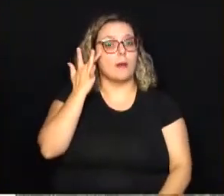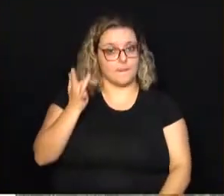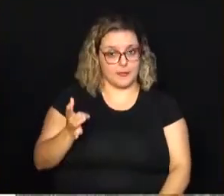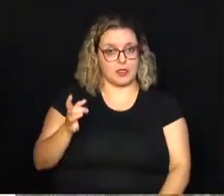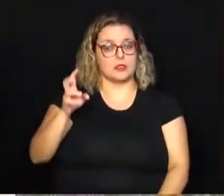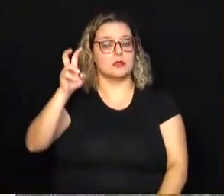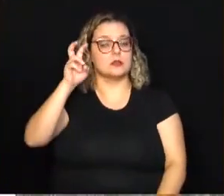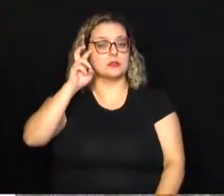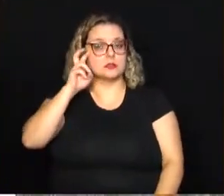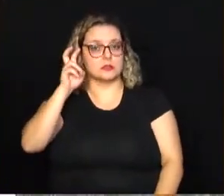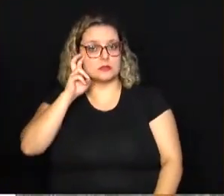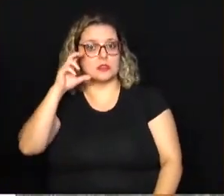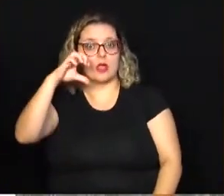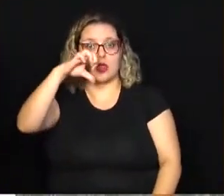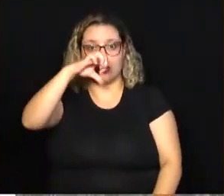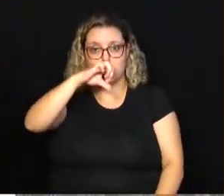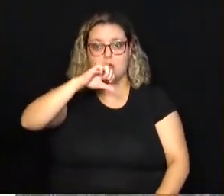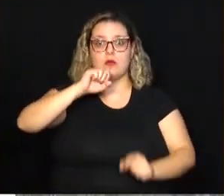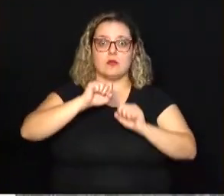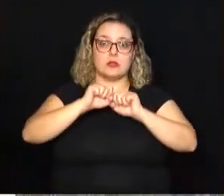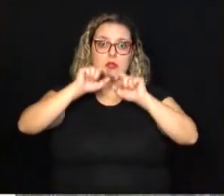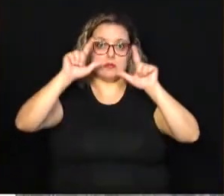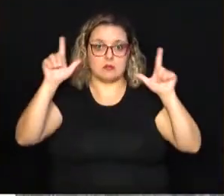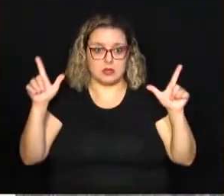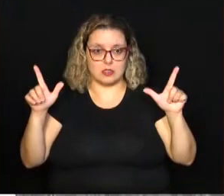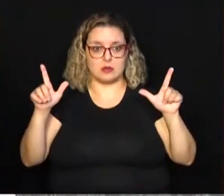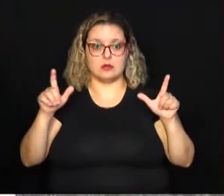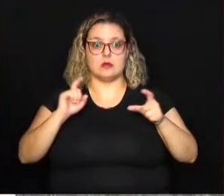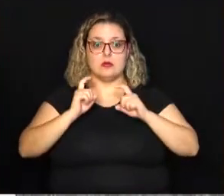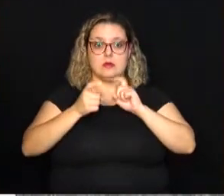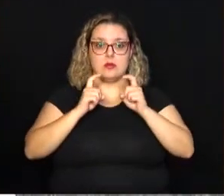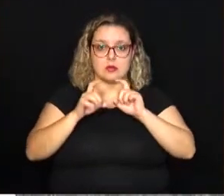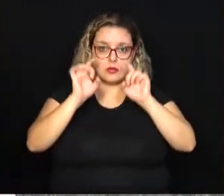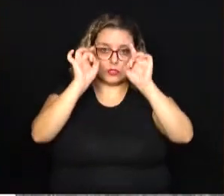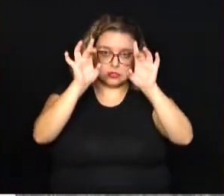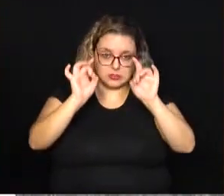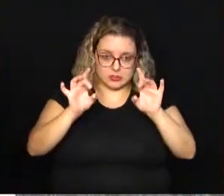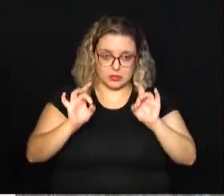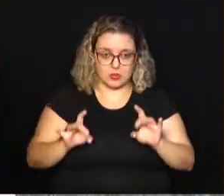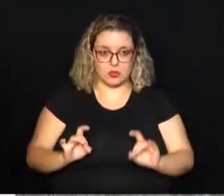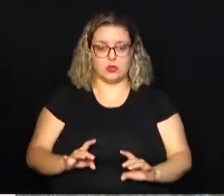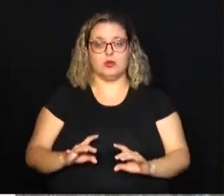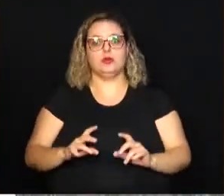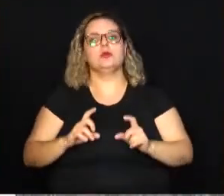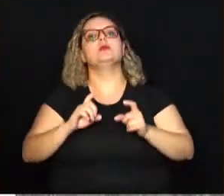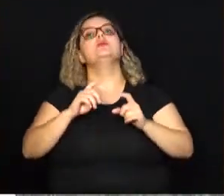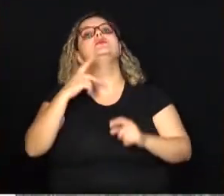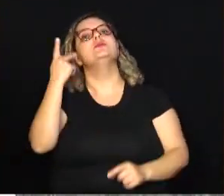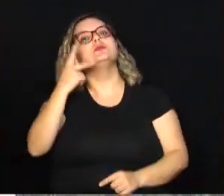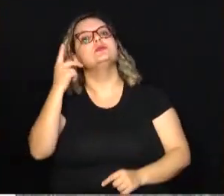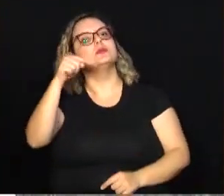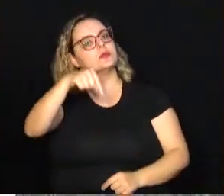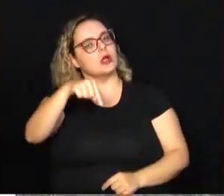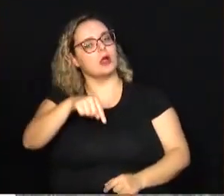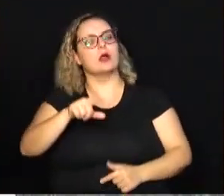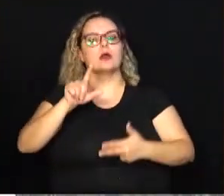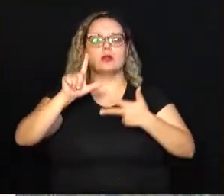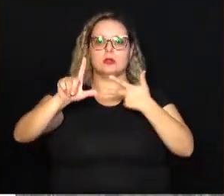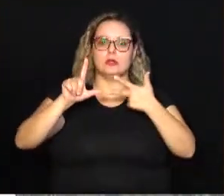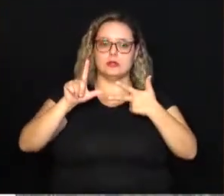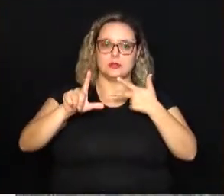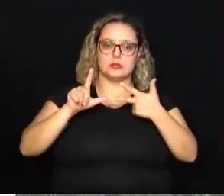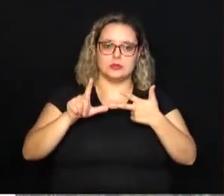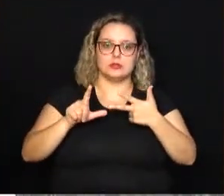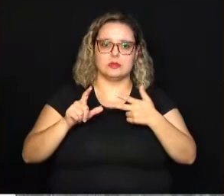quinta-feira, 9h da manhã, reunião extraordinária em que os vereadores aqui do Legislativo